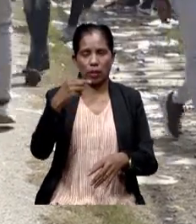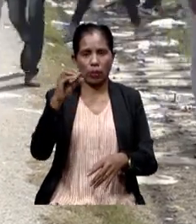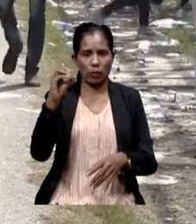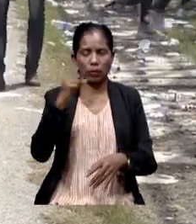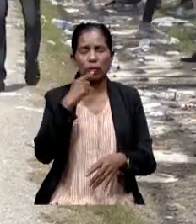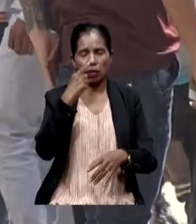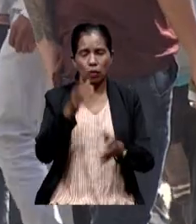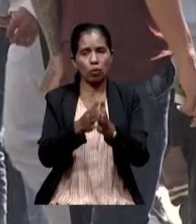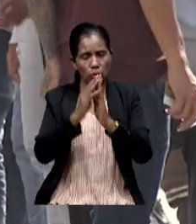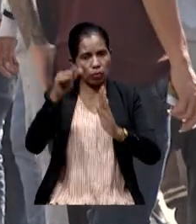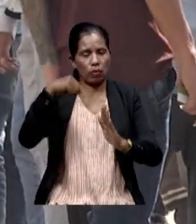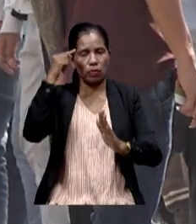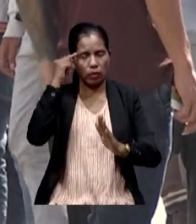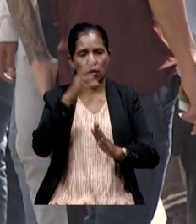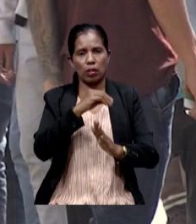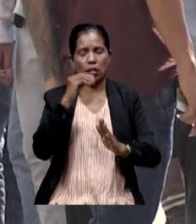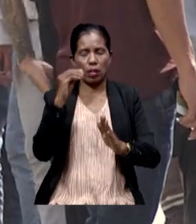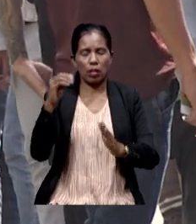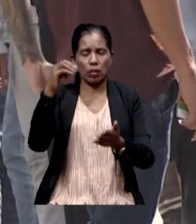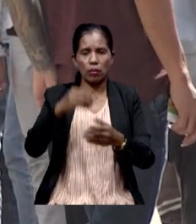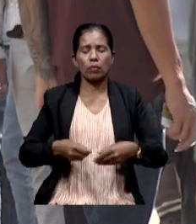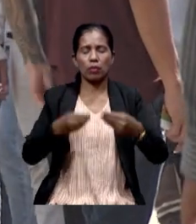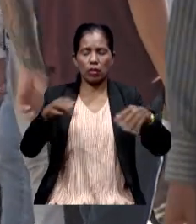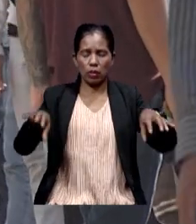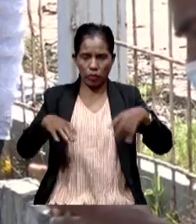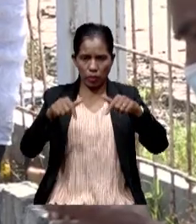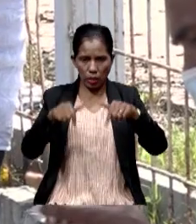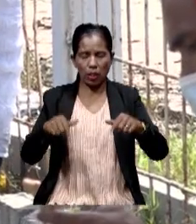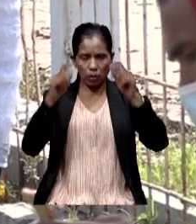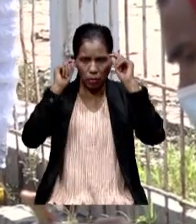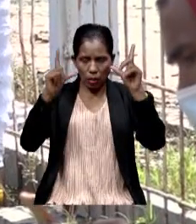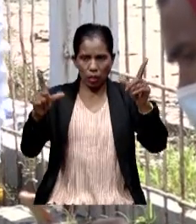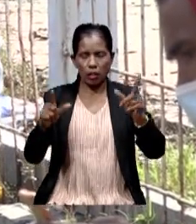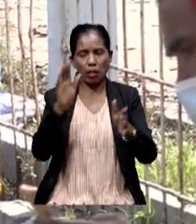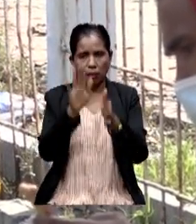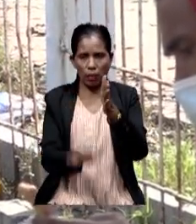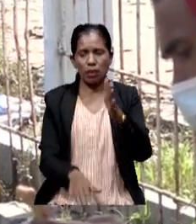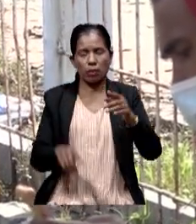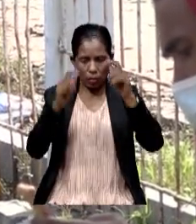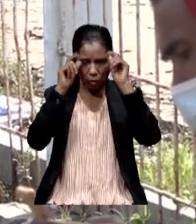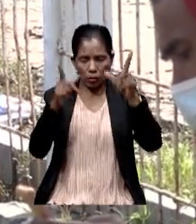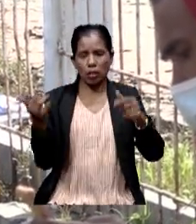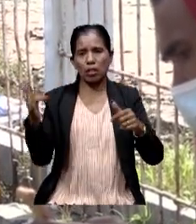Mauberemos, Russo Governo, atu cria campo serviço e railaran, hodi menos Timor-Leste sira ba